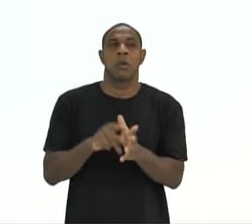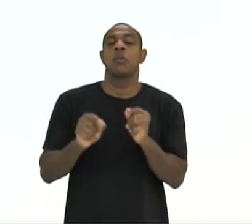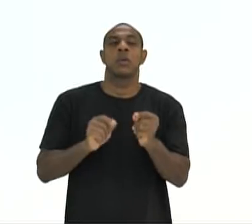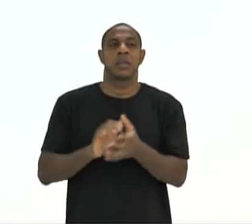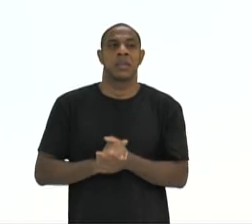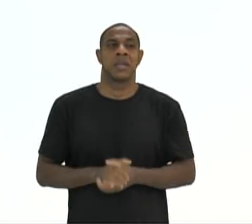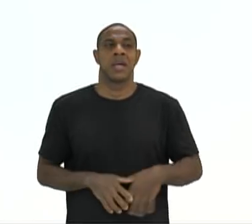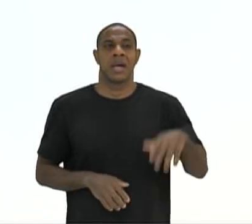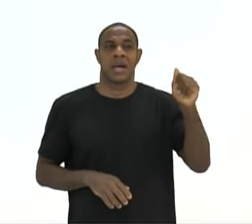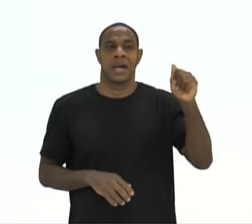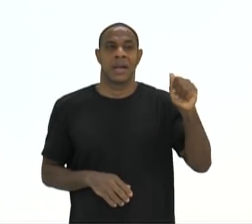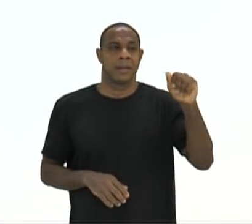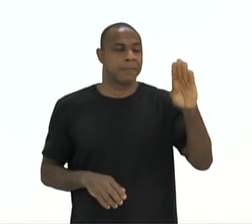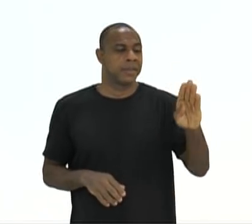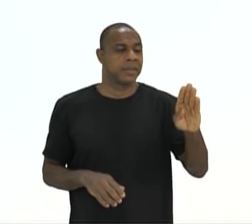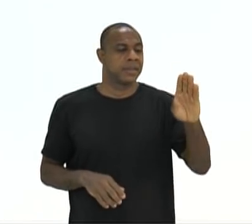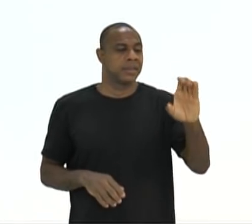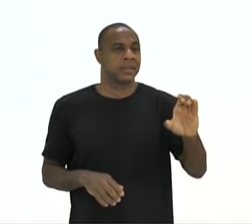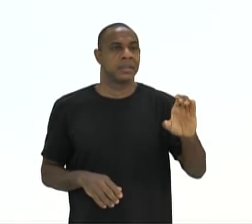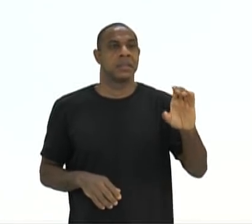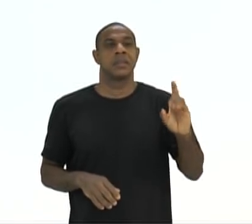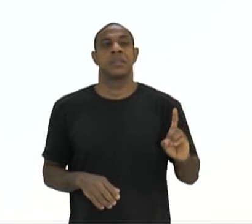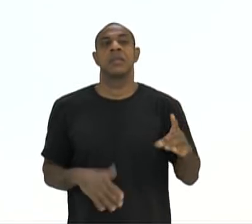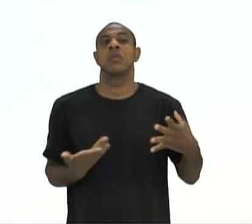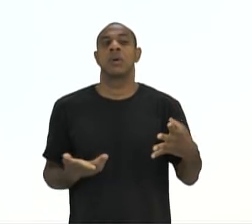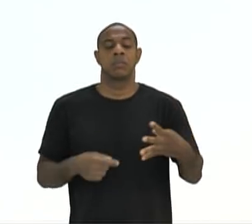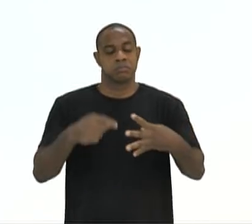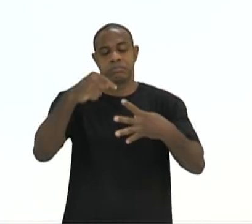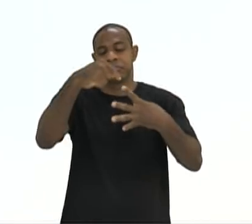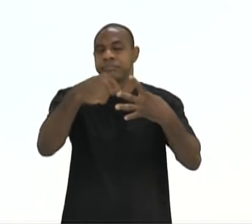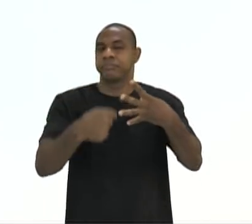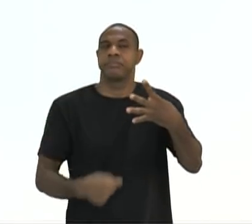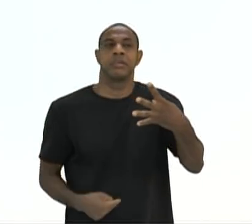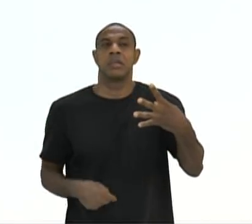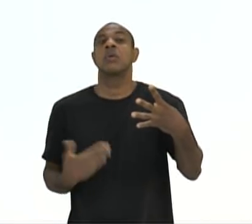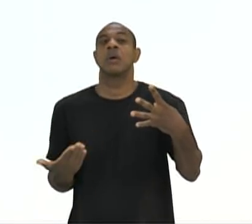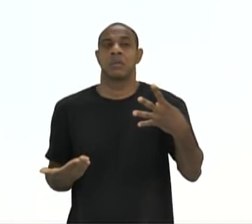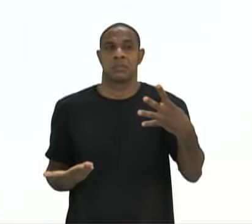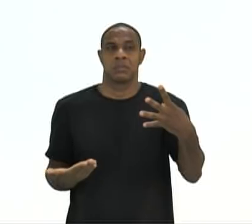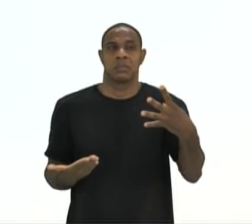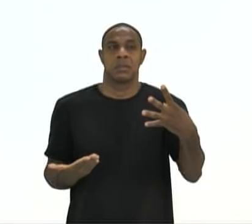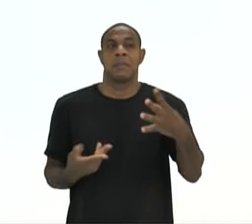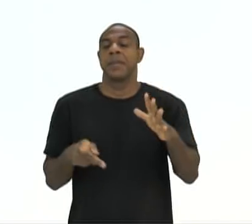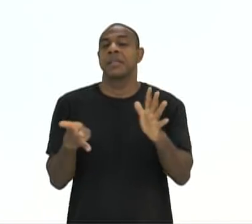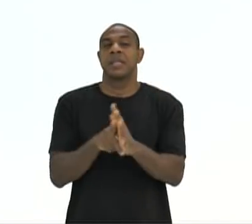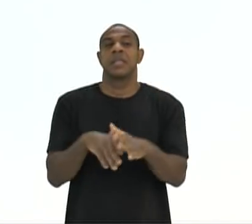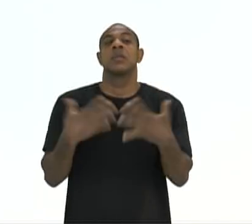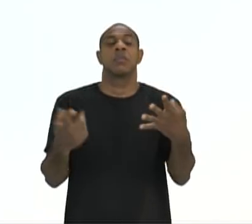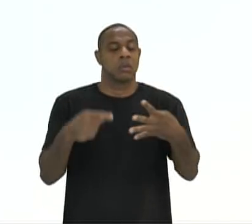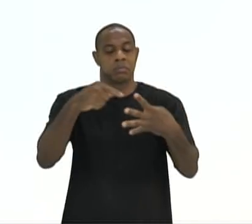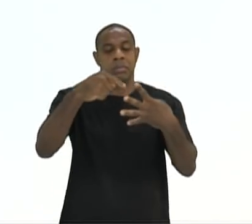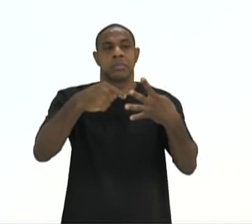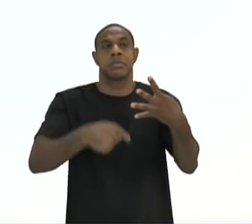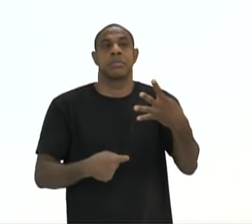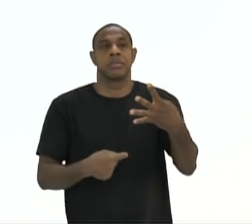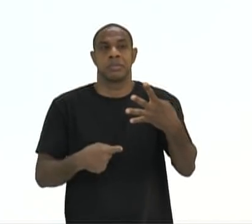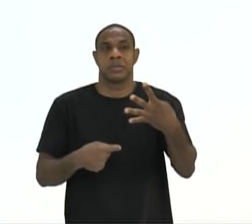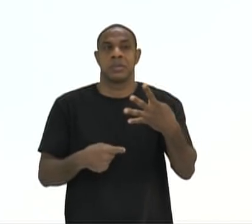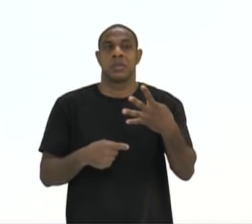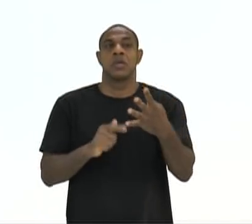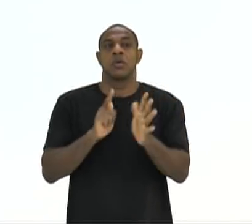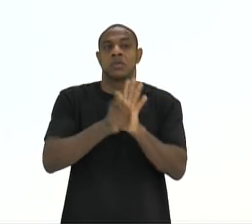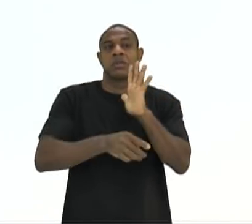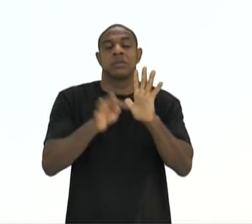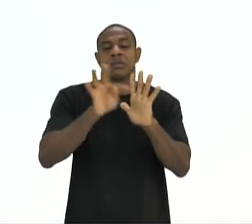argumentativo. B, resumo. C, sinopse. Ou D, fábula. E aí, pessoal, um tempo para